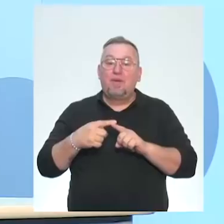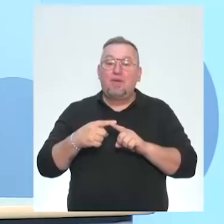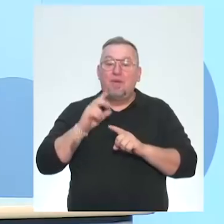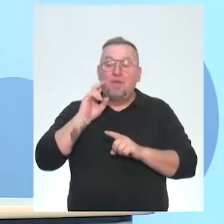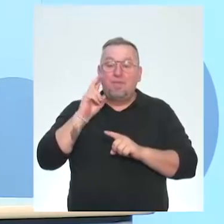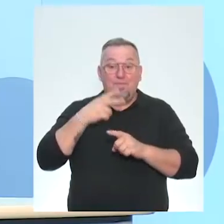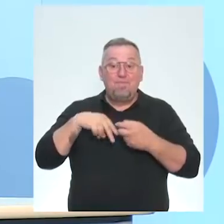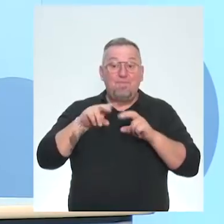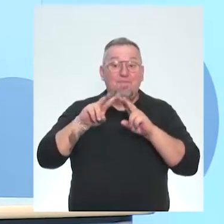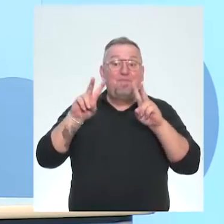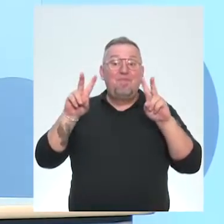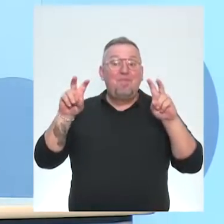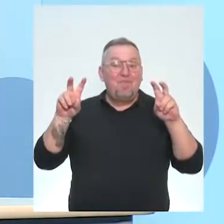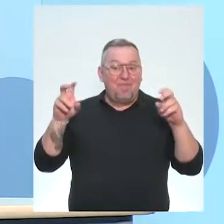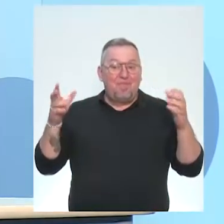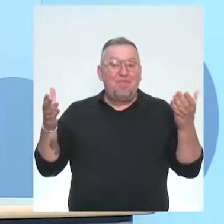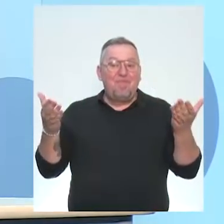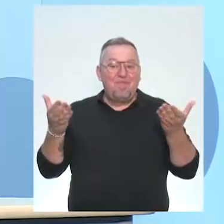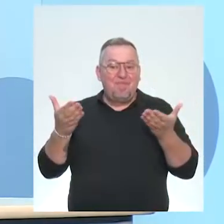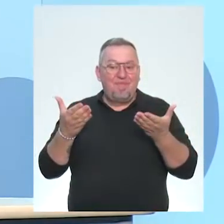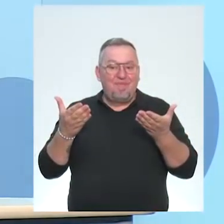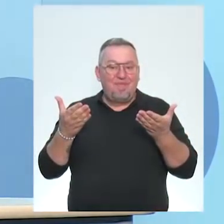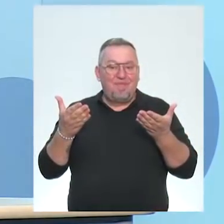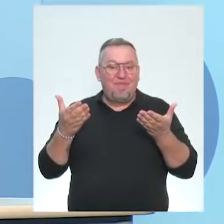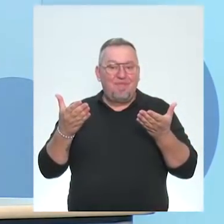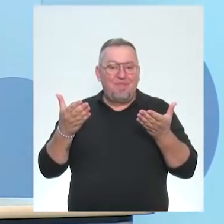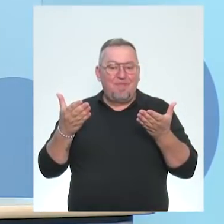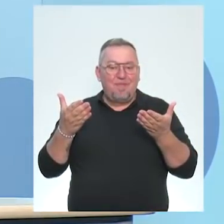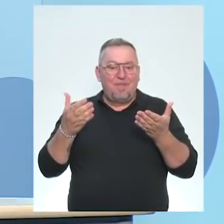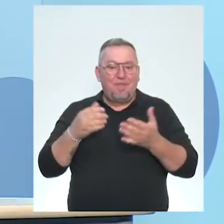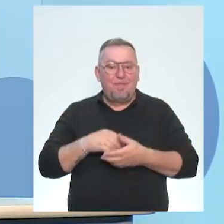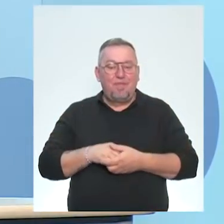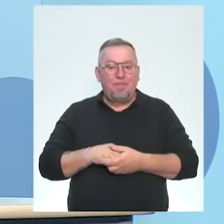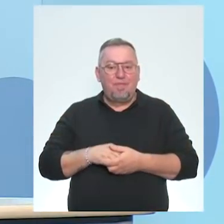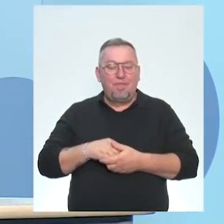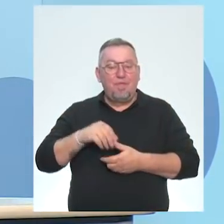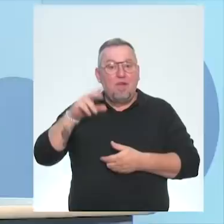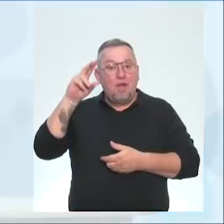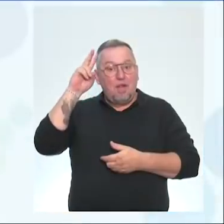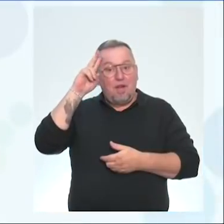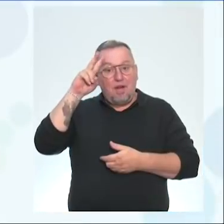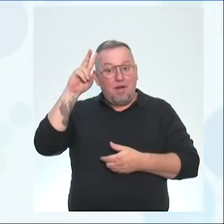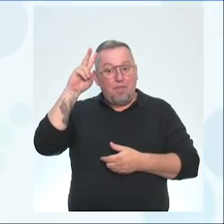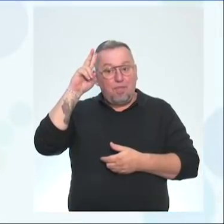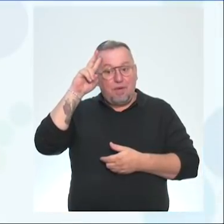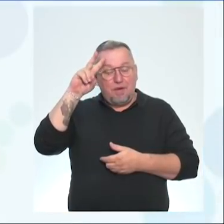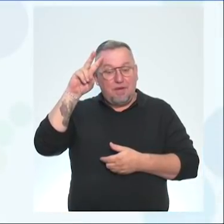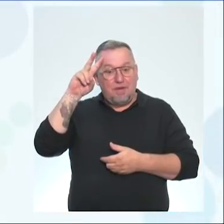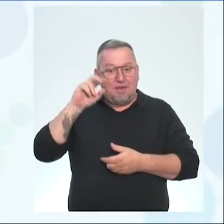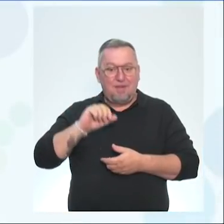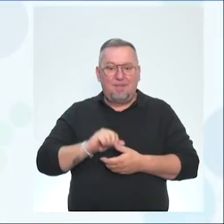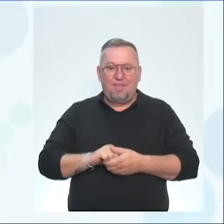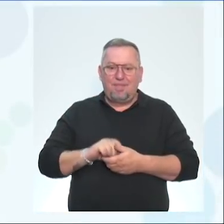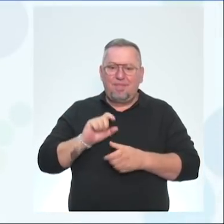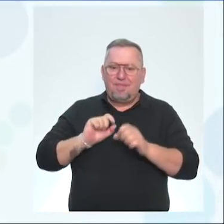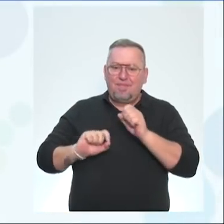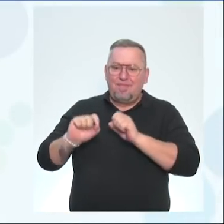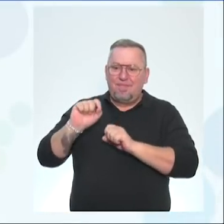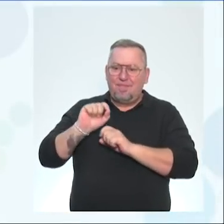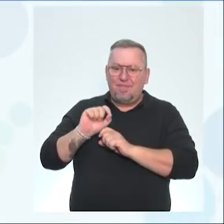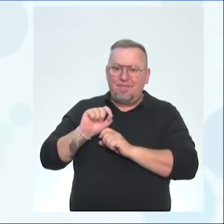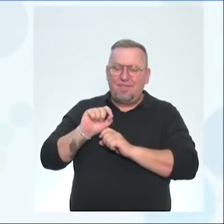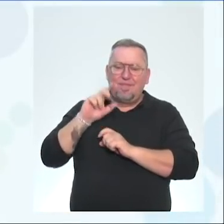o tema que a gente vai tratar hoje. Memórias e histórias. Quem não gosta, né,